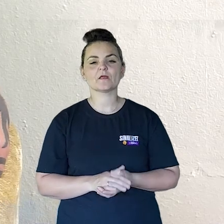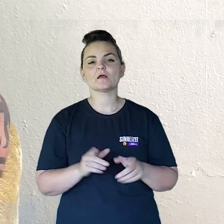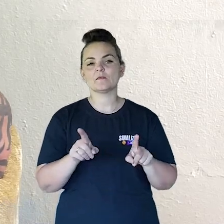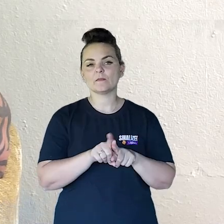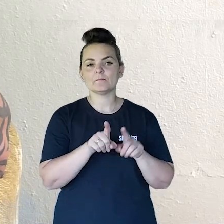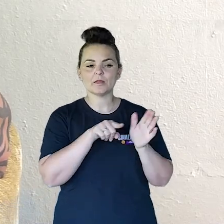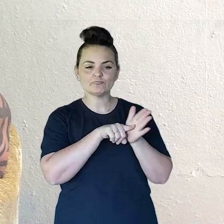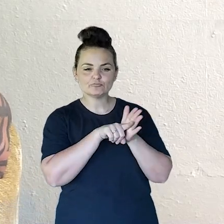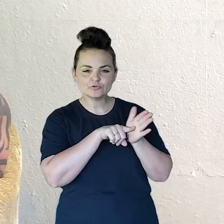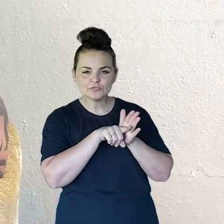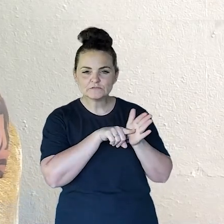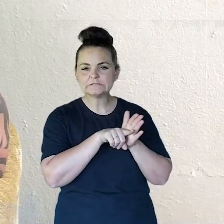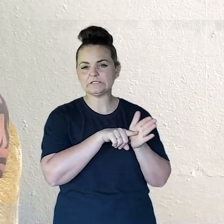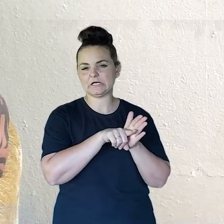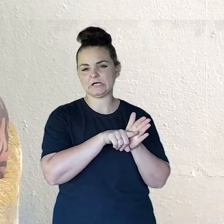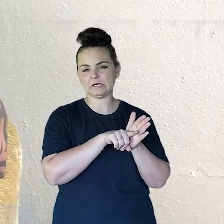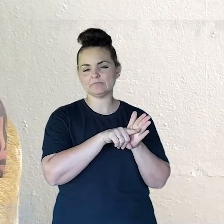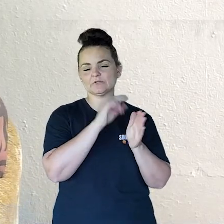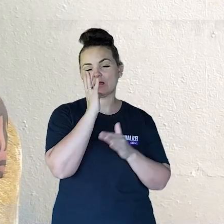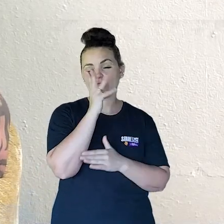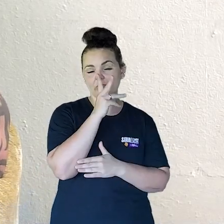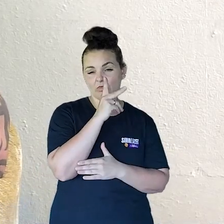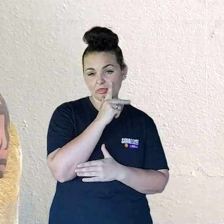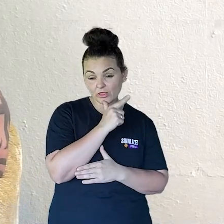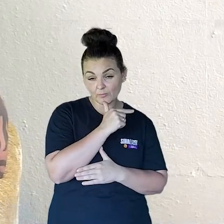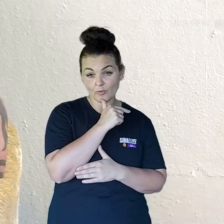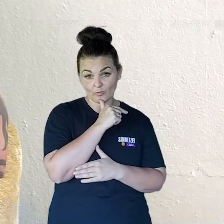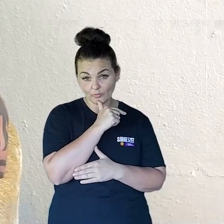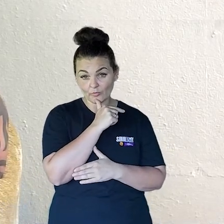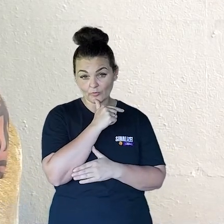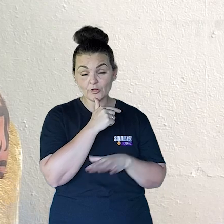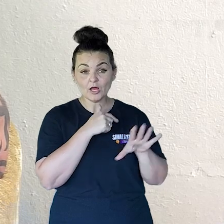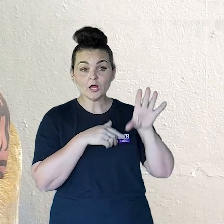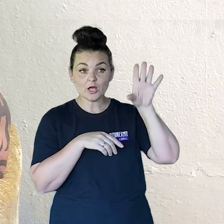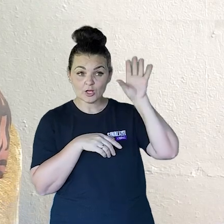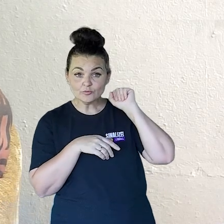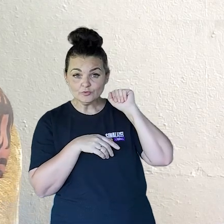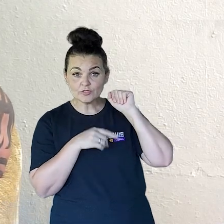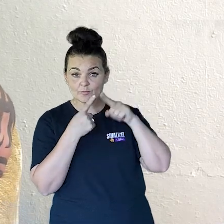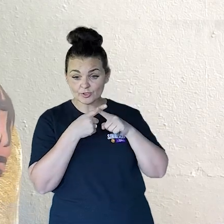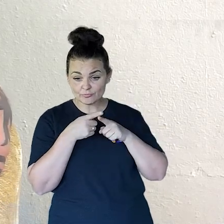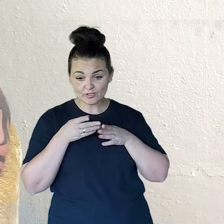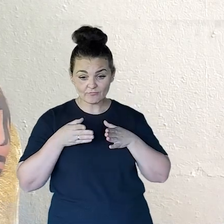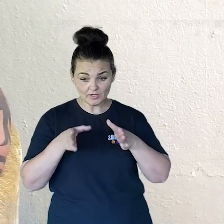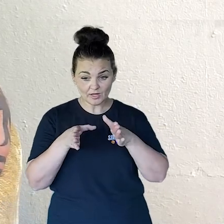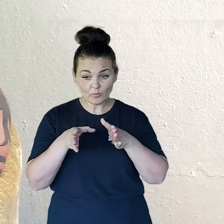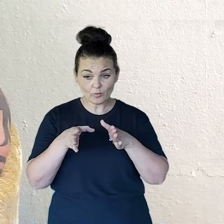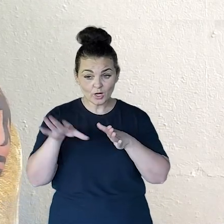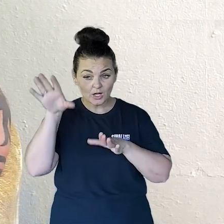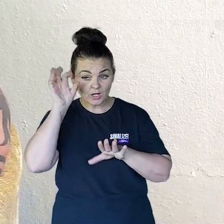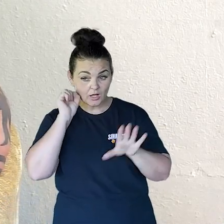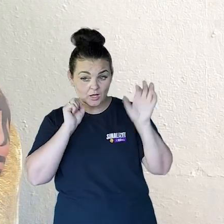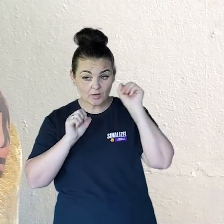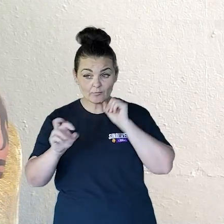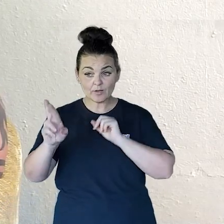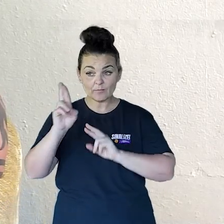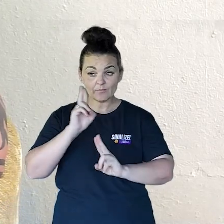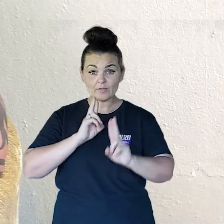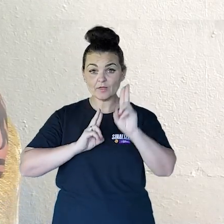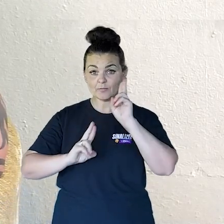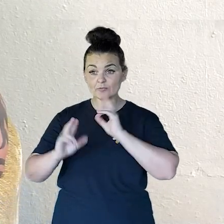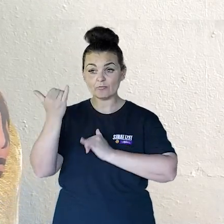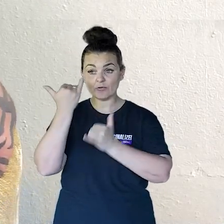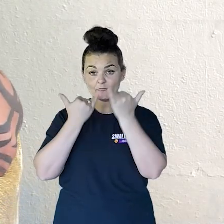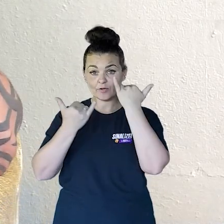exame, cirurgia, a gente escuta isso. Nós estávamos na rua e nós ouvimos essa demanda. Então acho que isso tem que ser